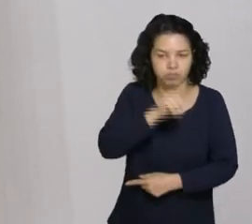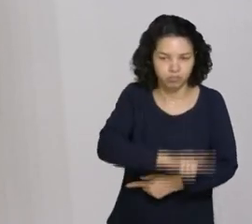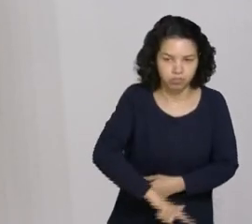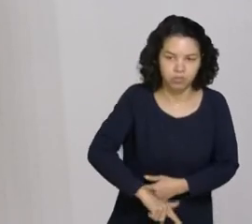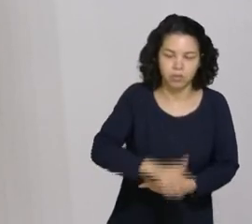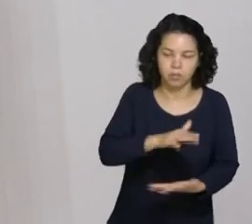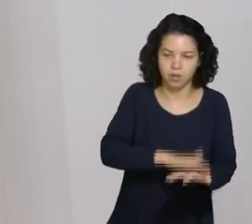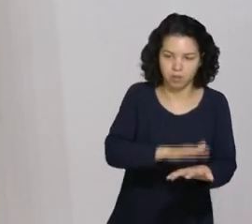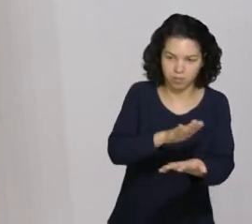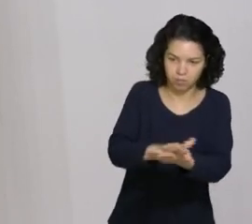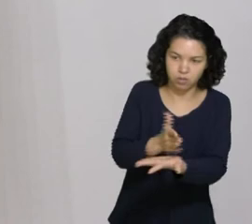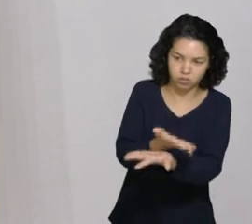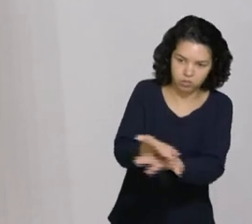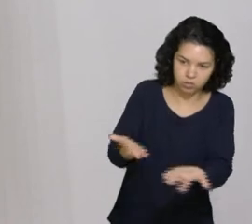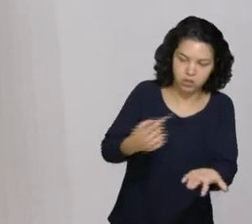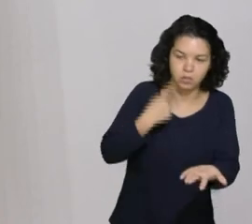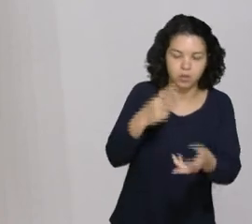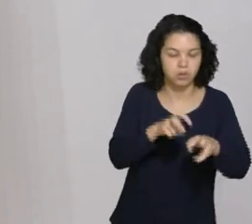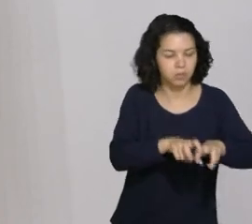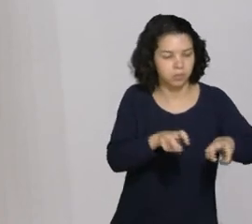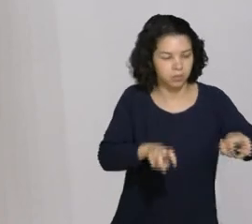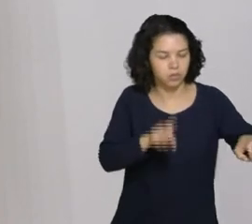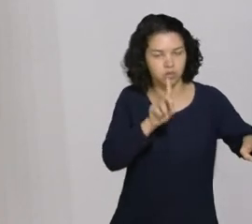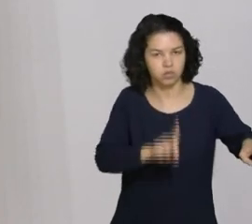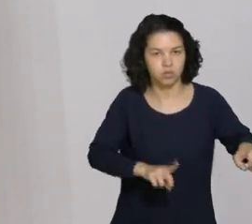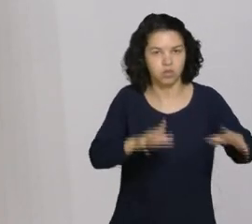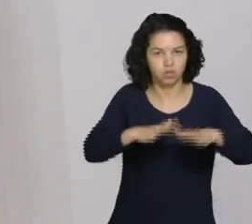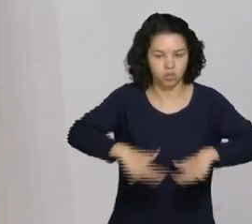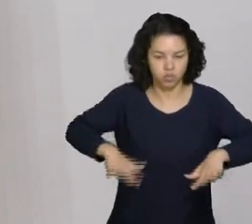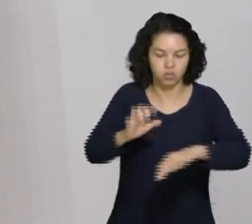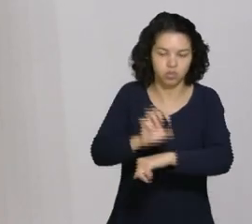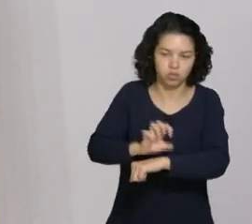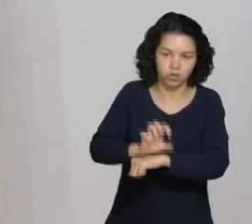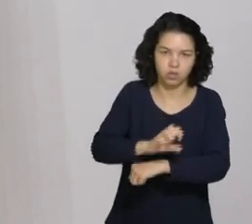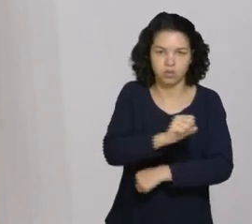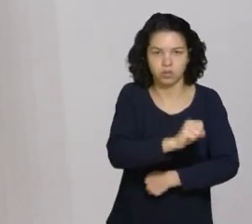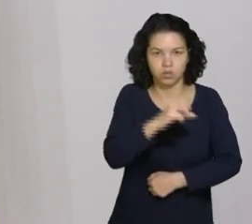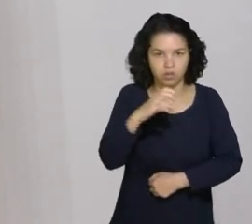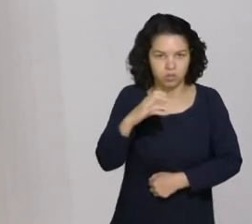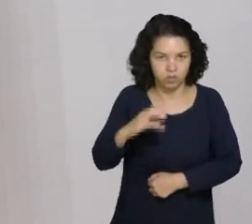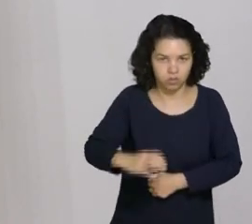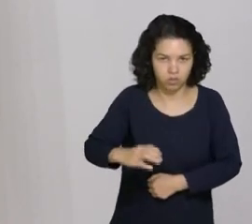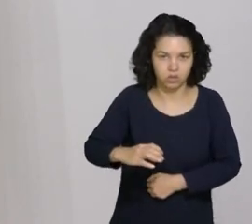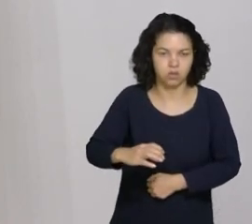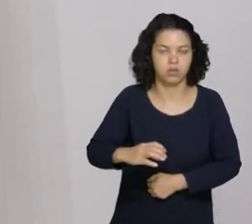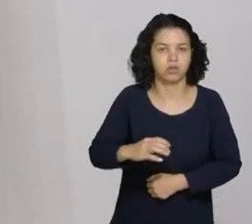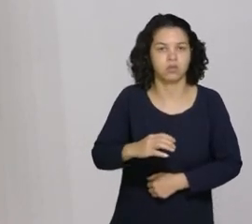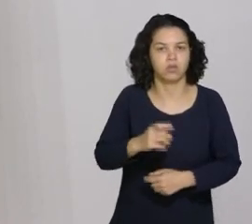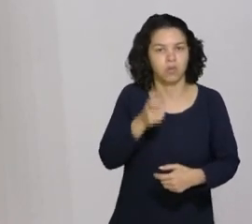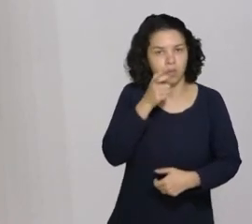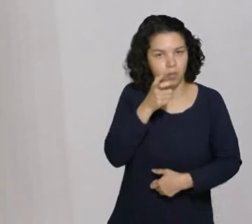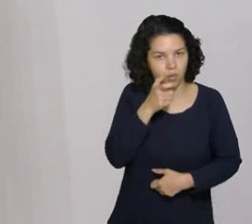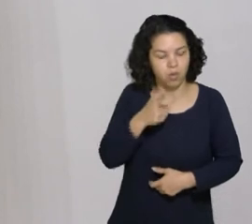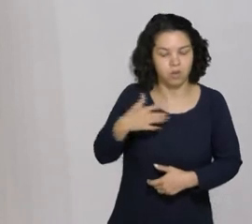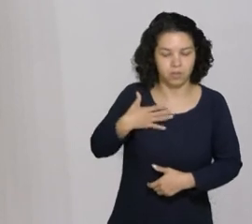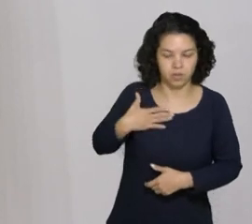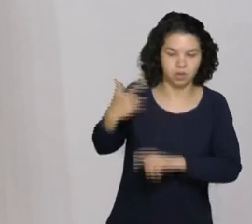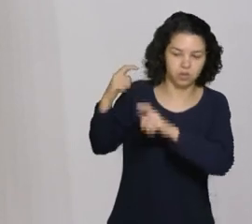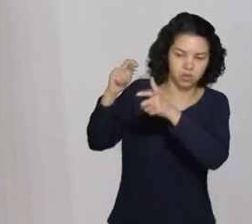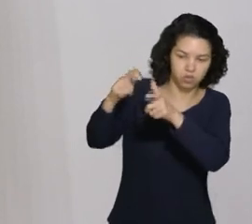para o bem mais ou menos a mesa diretora é tudo do nosso Estado de Santa Catarina que tem acompanhado a trajetória